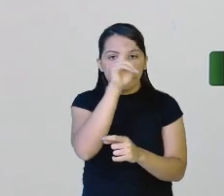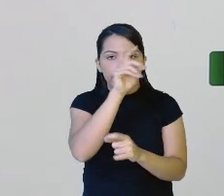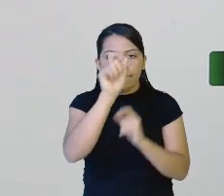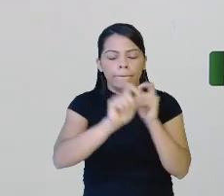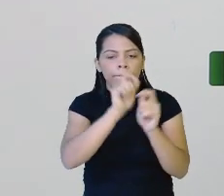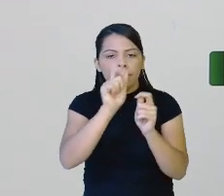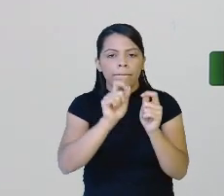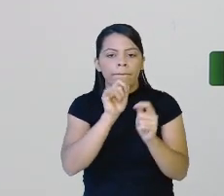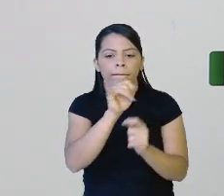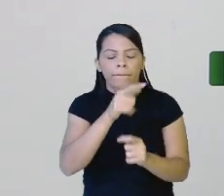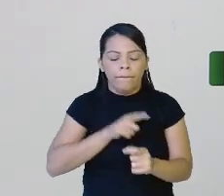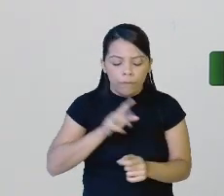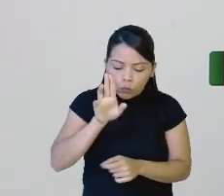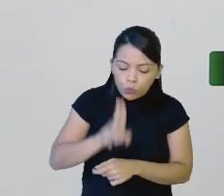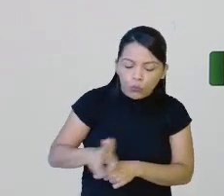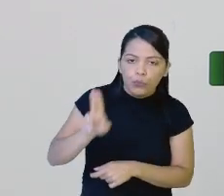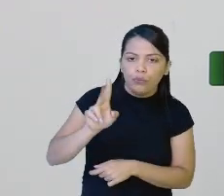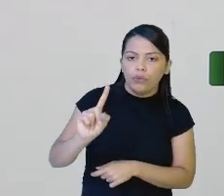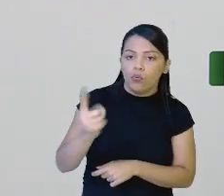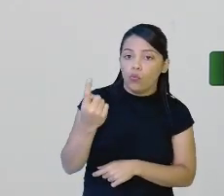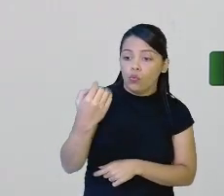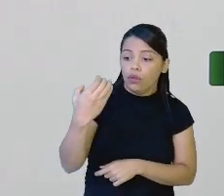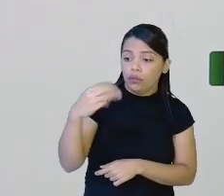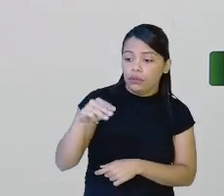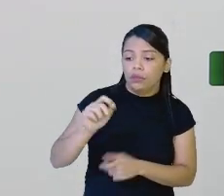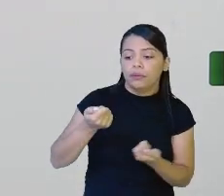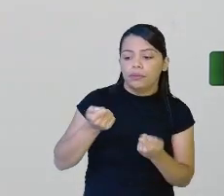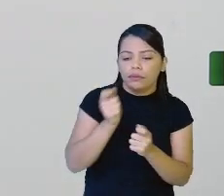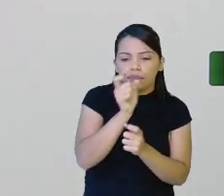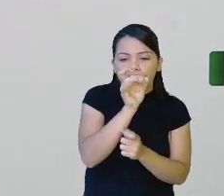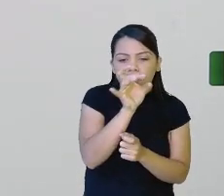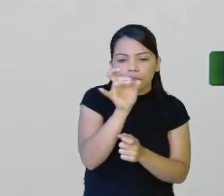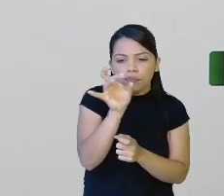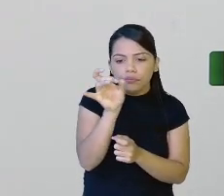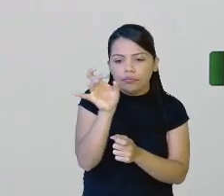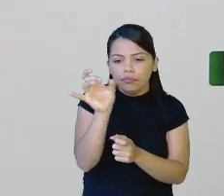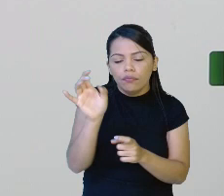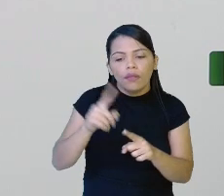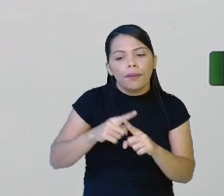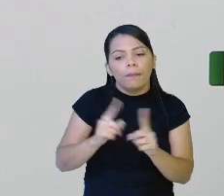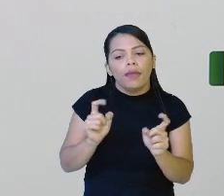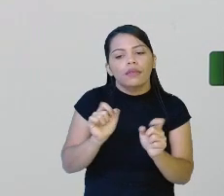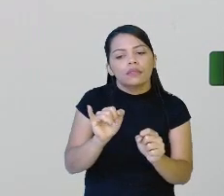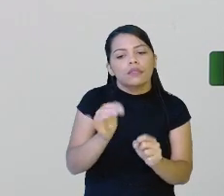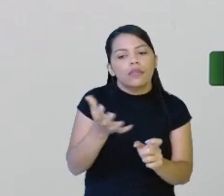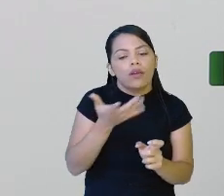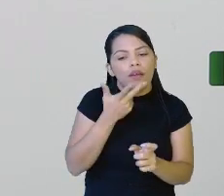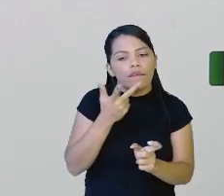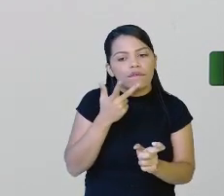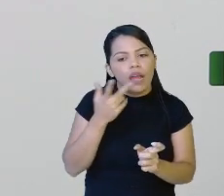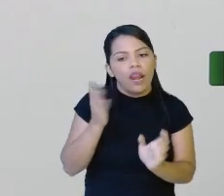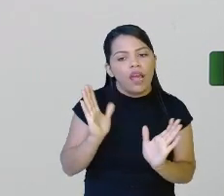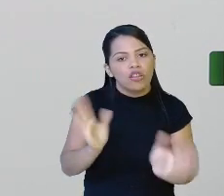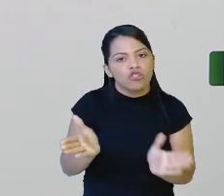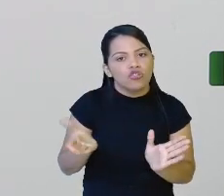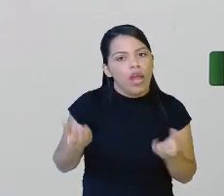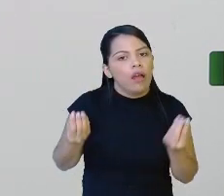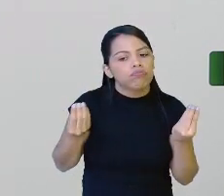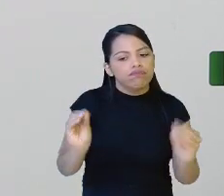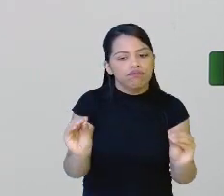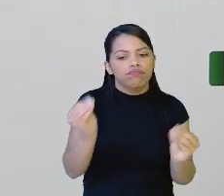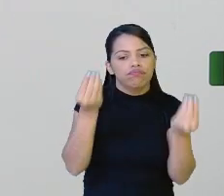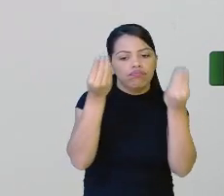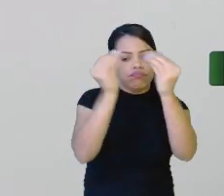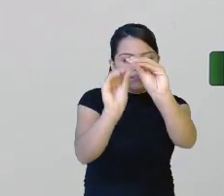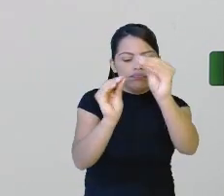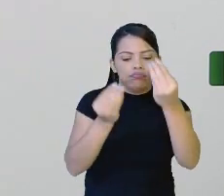preciso contar de 1 em 1. Mas se por um acaso eu quisesse, cada lado do quadrado mede 2 centímetros, então